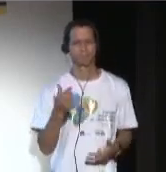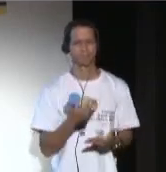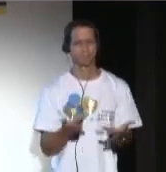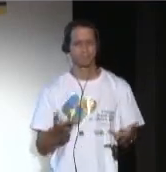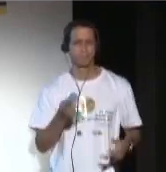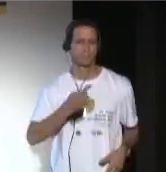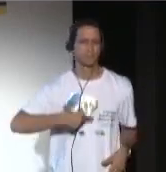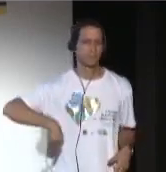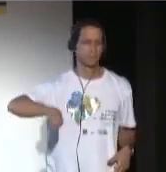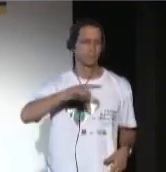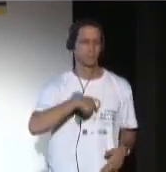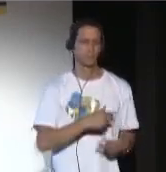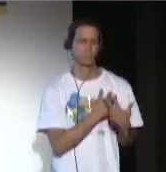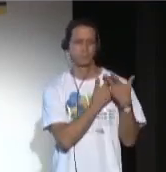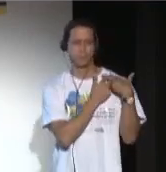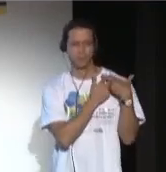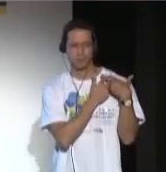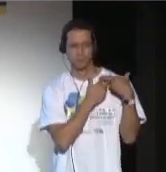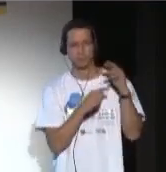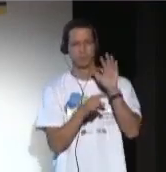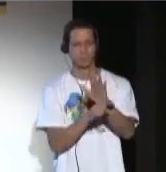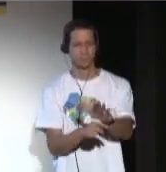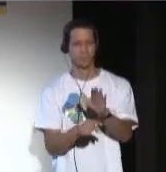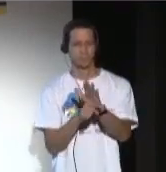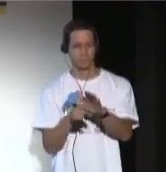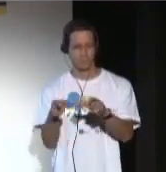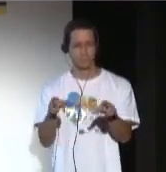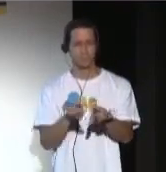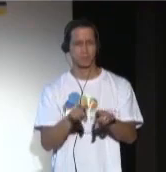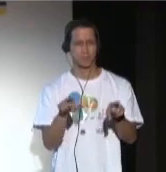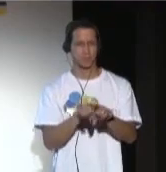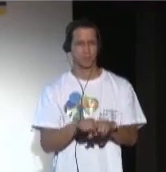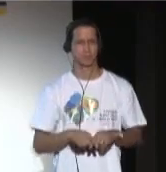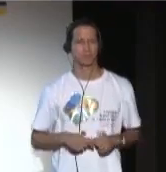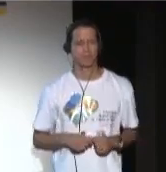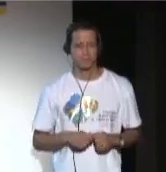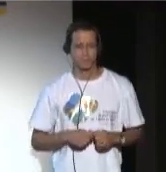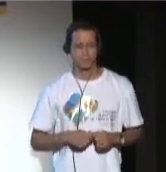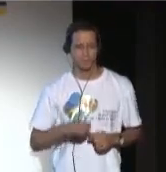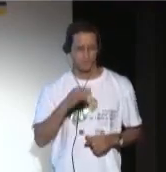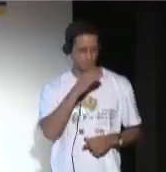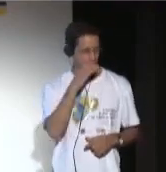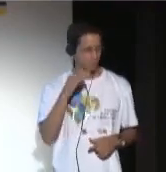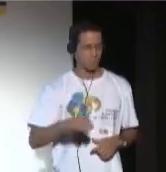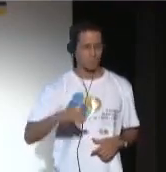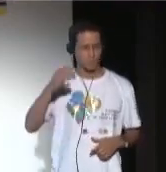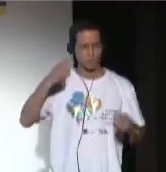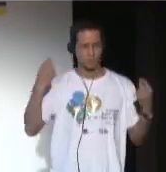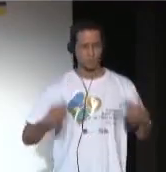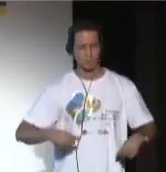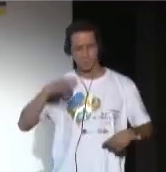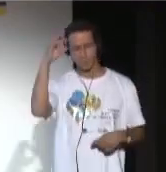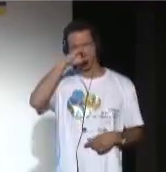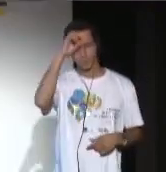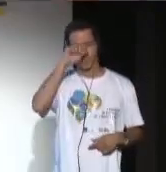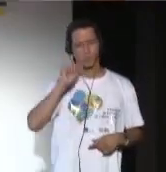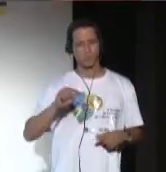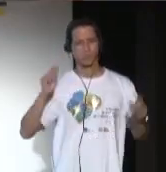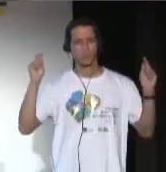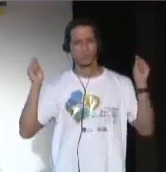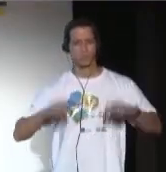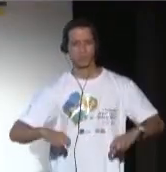nossa responsabilidade dar suporte para eles também. Os adultos precisam aprender o que são